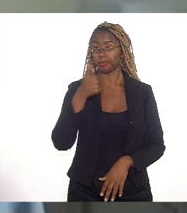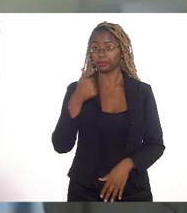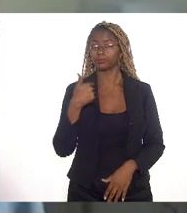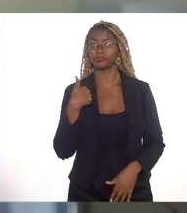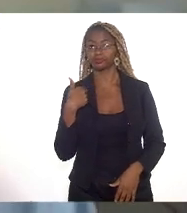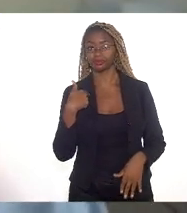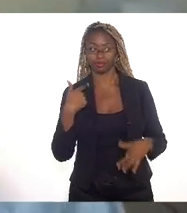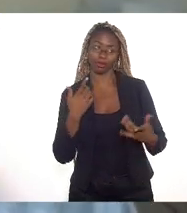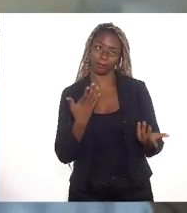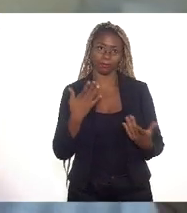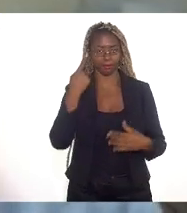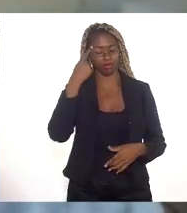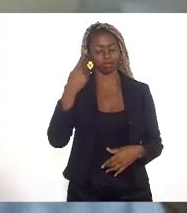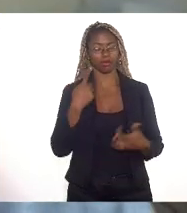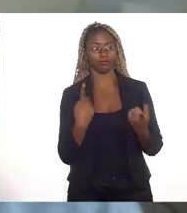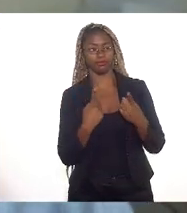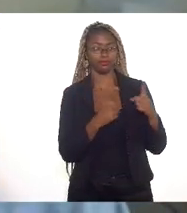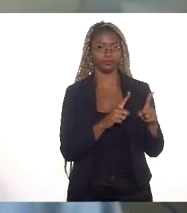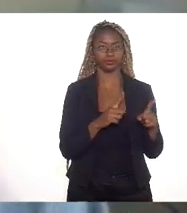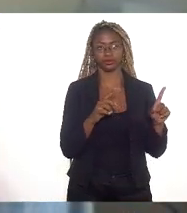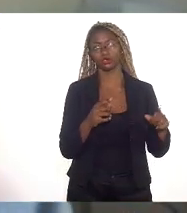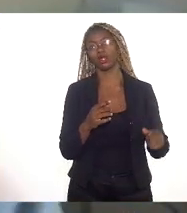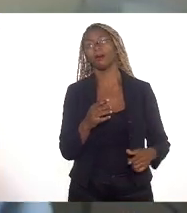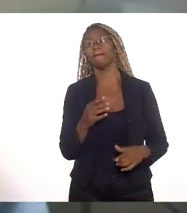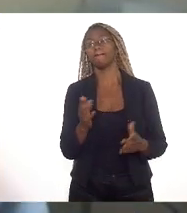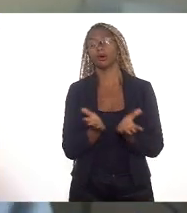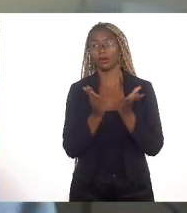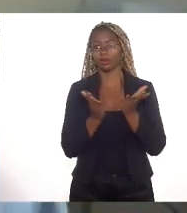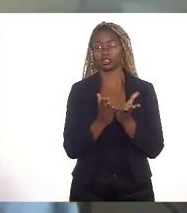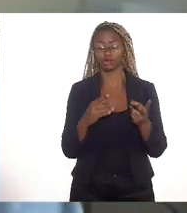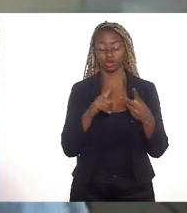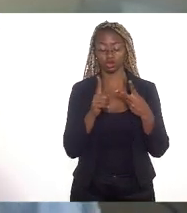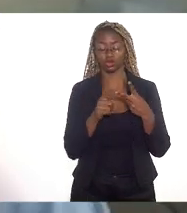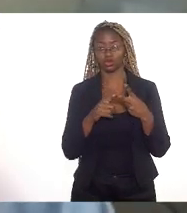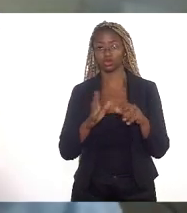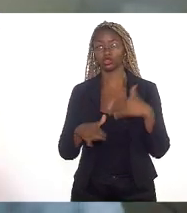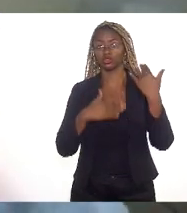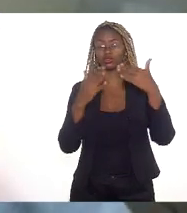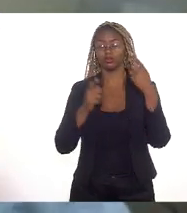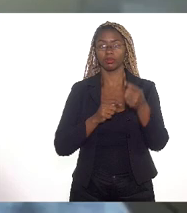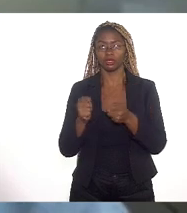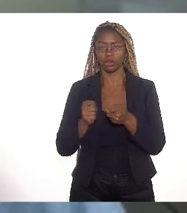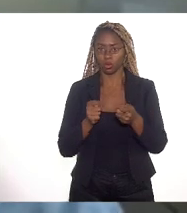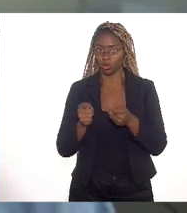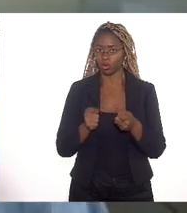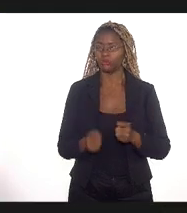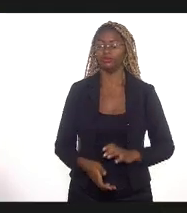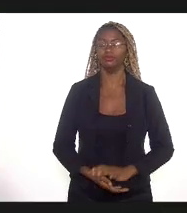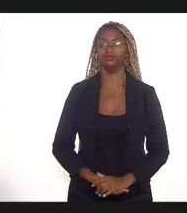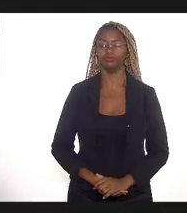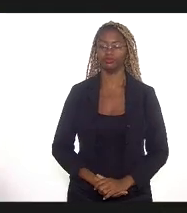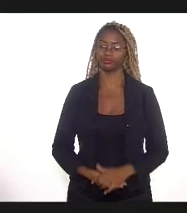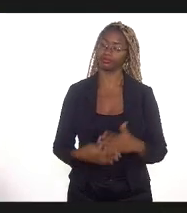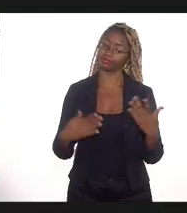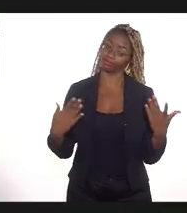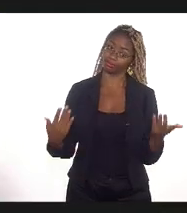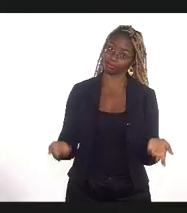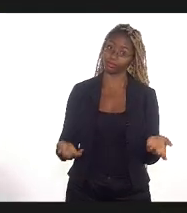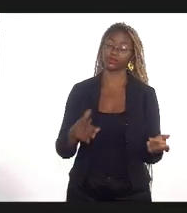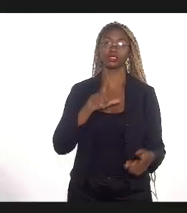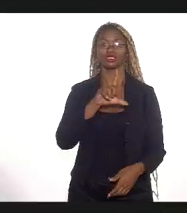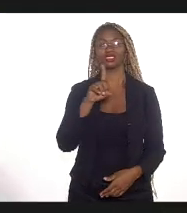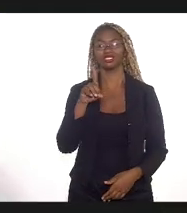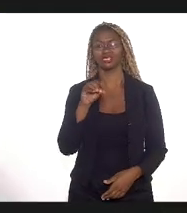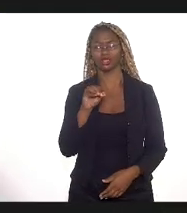enfrentamento à pobreza. O segundo é o do desenvolvimento econômico. Se bem que na LDO